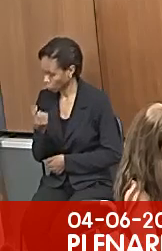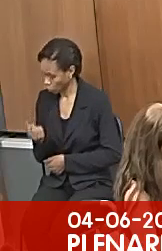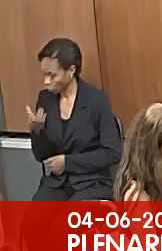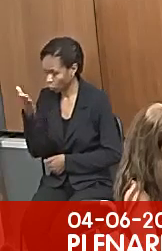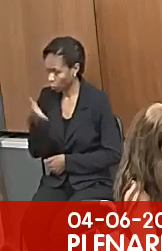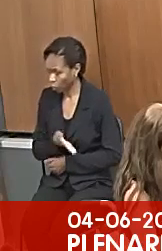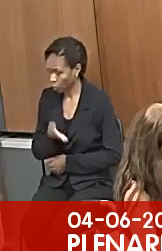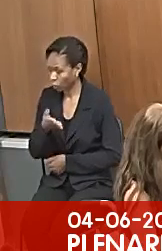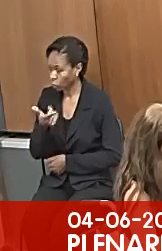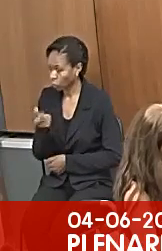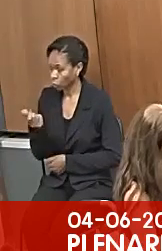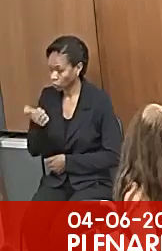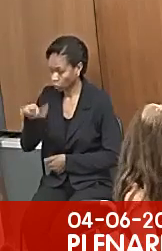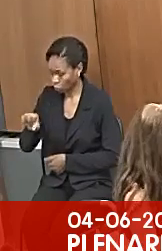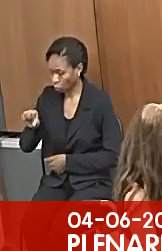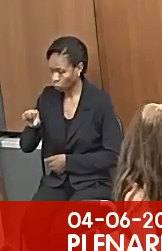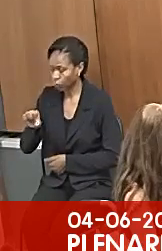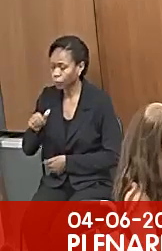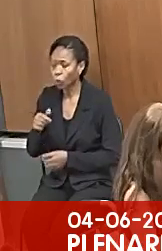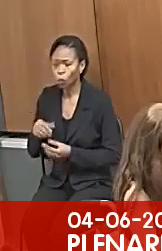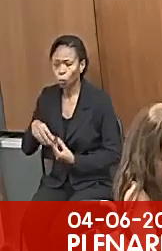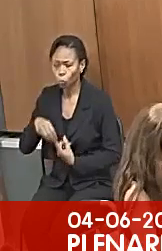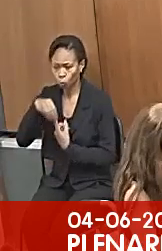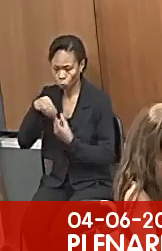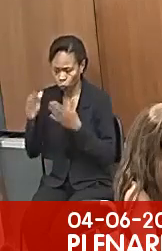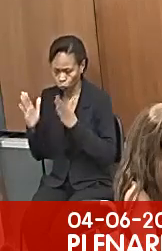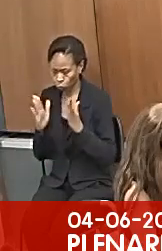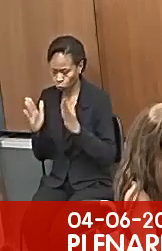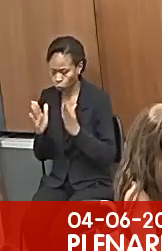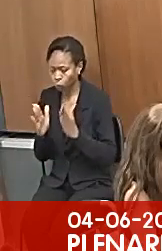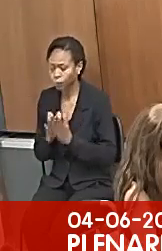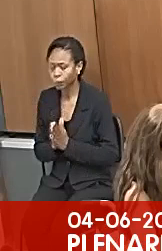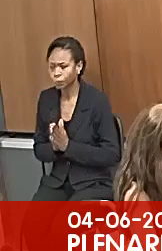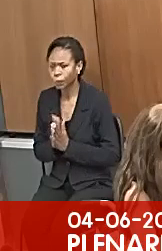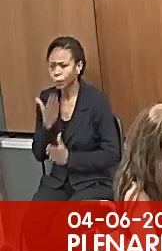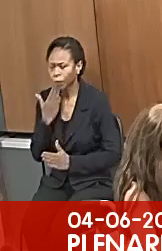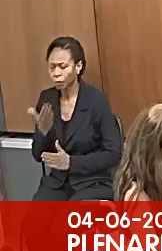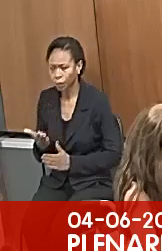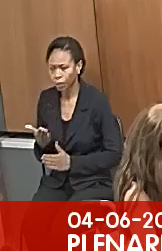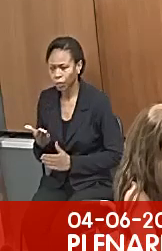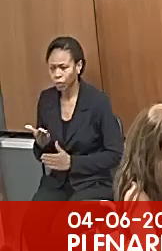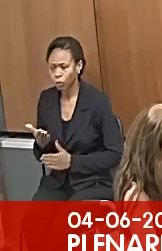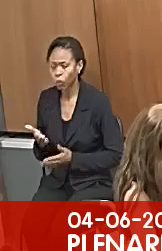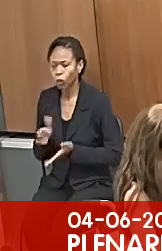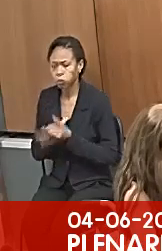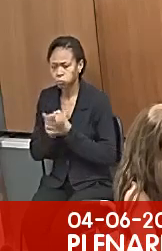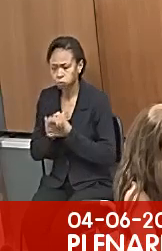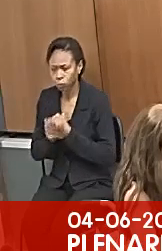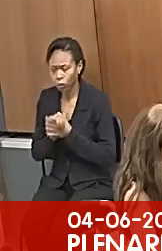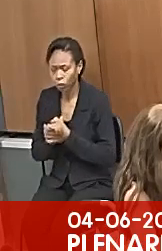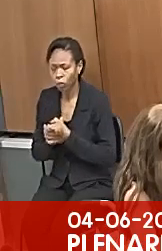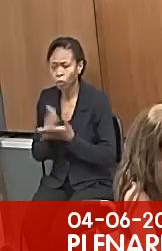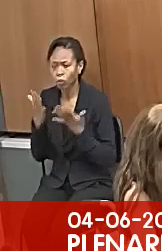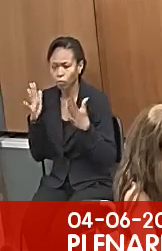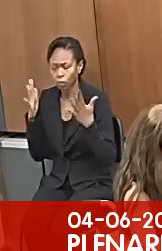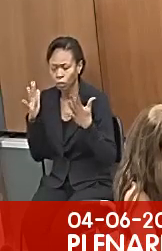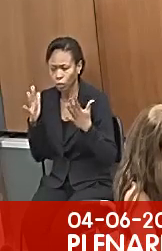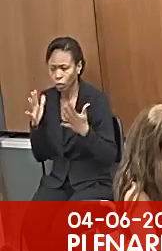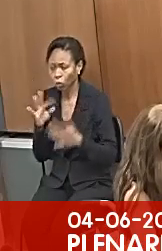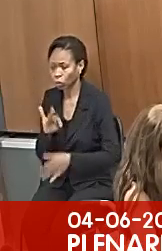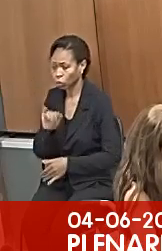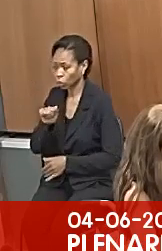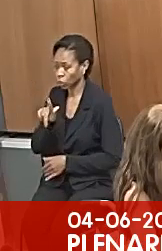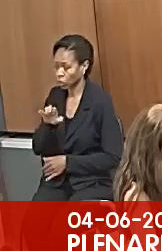1241/2019, turno único. Requer seja formulado voto de congratulações com o senhor Tiago Elton